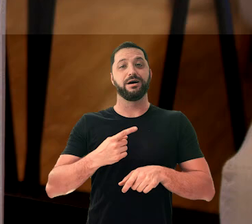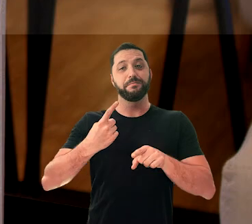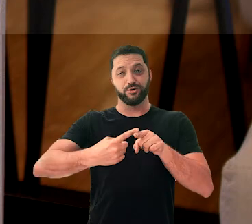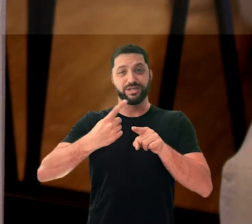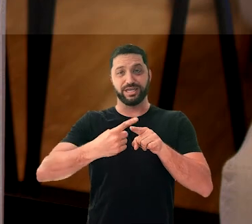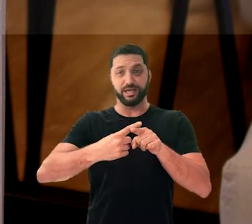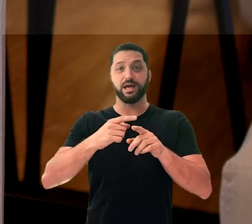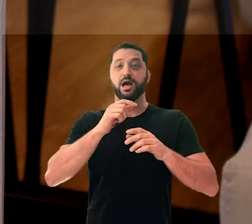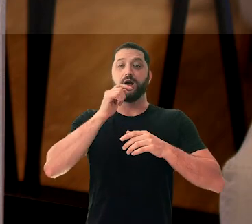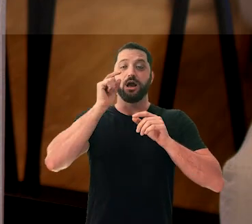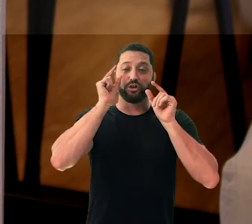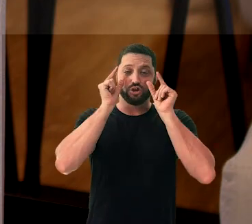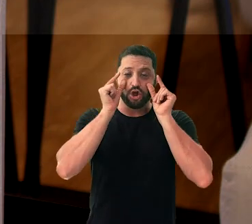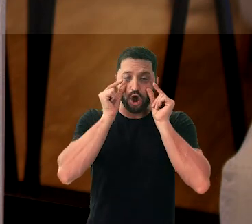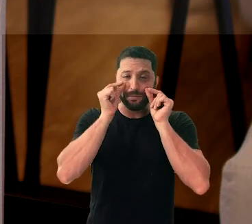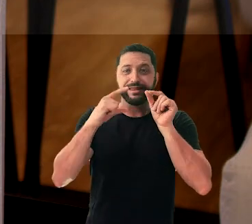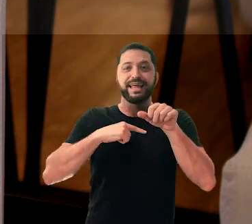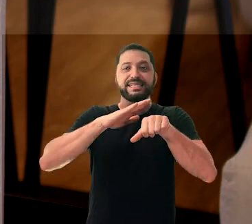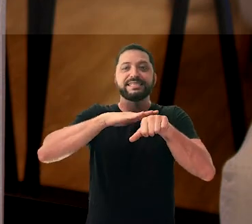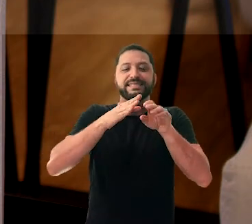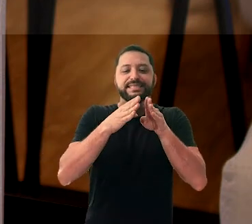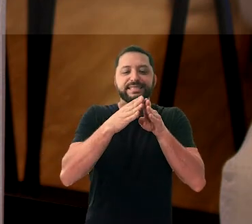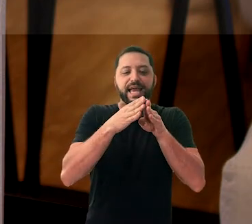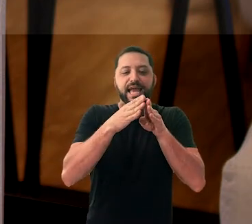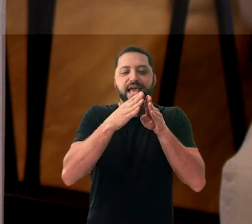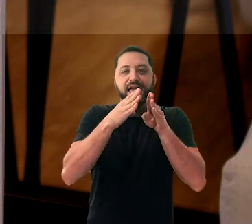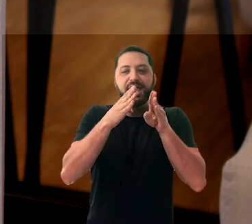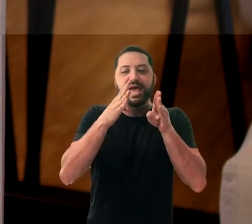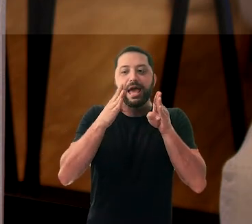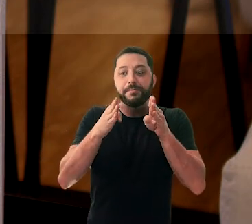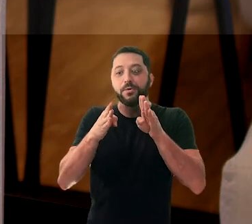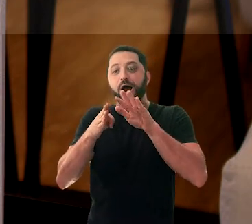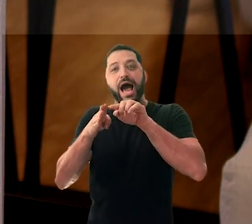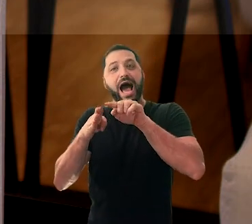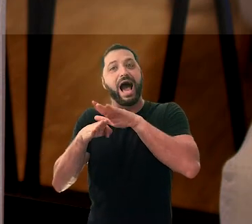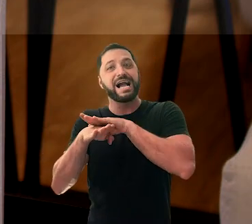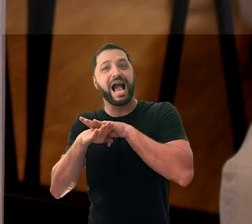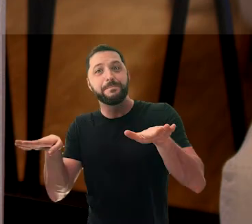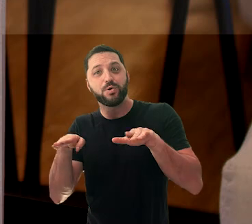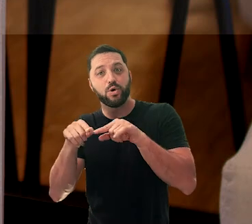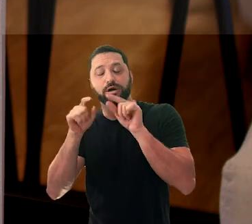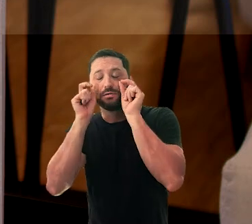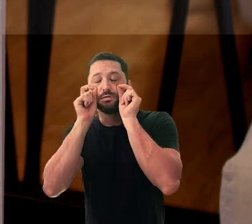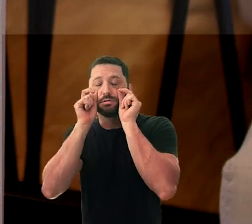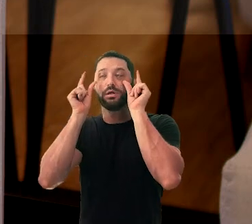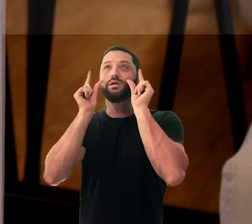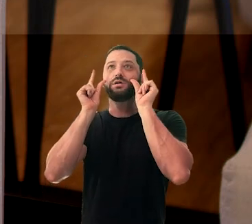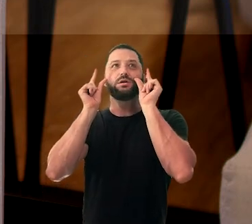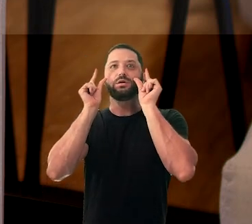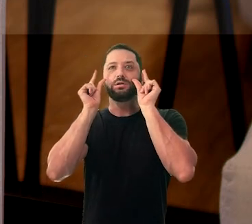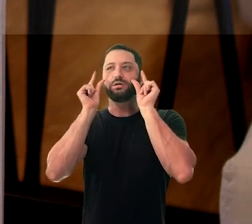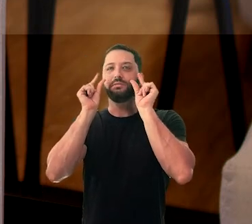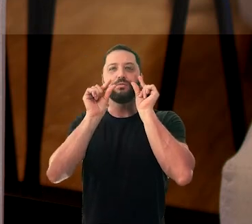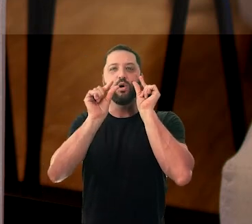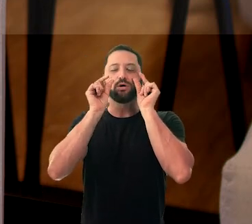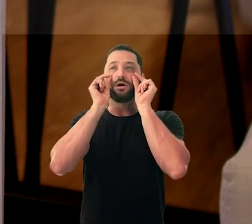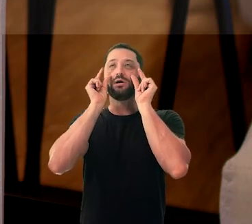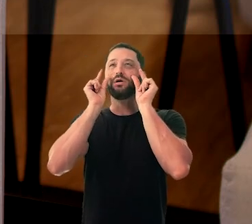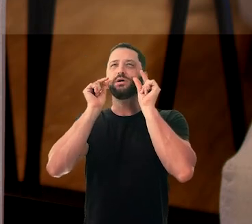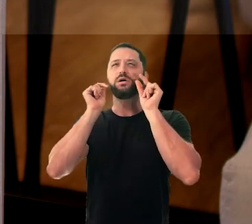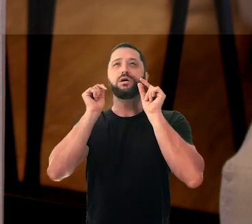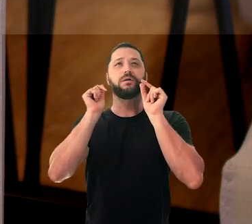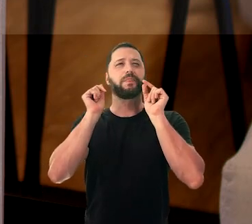sono é feito de ciclos e de fases. E a cada final de ciclo, é normal que haja um despertar, um breve